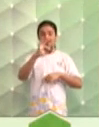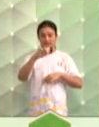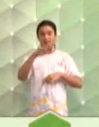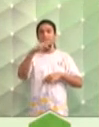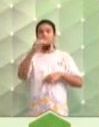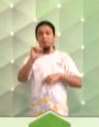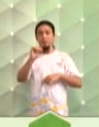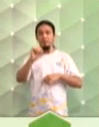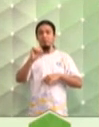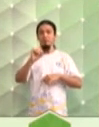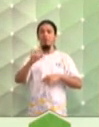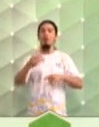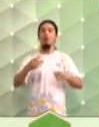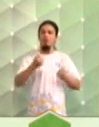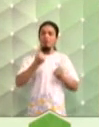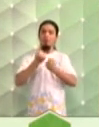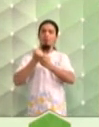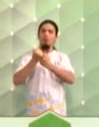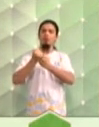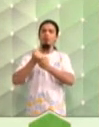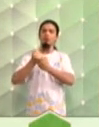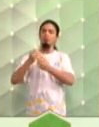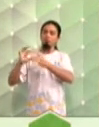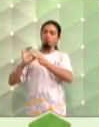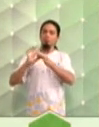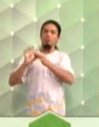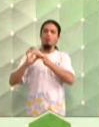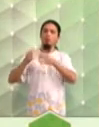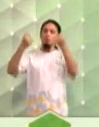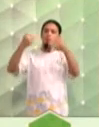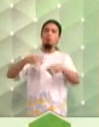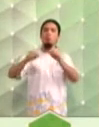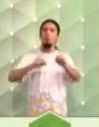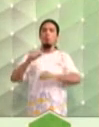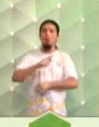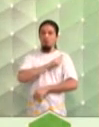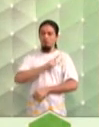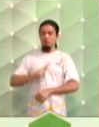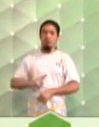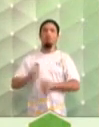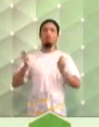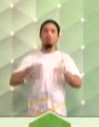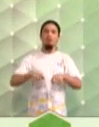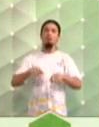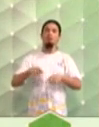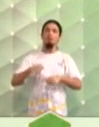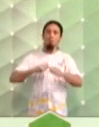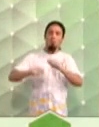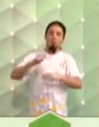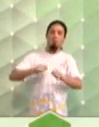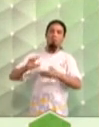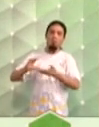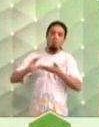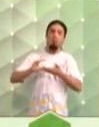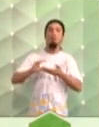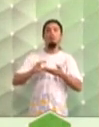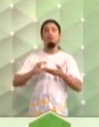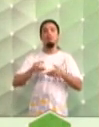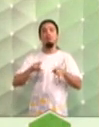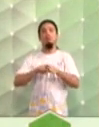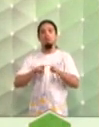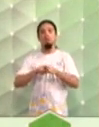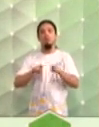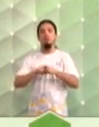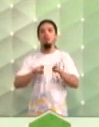campanha de forma gratuita para que o governo arrecade mais. E, em consequência desse aumento de arrecadação, os